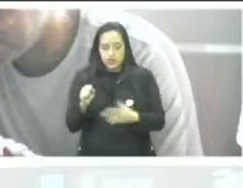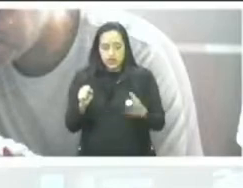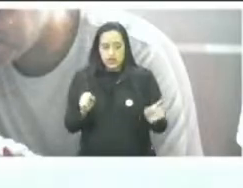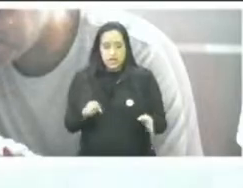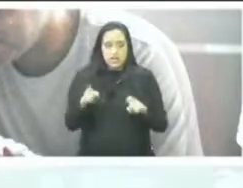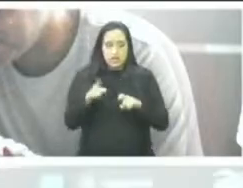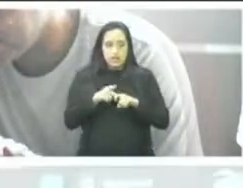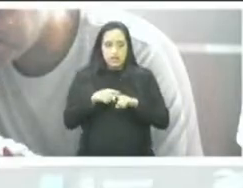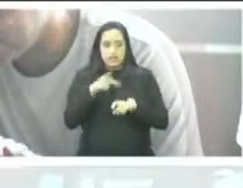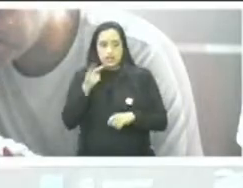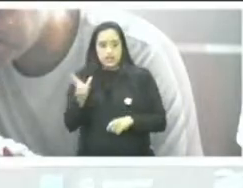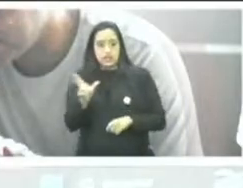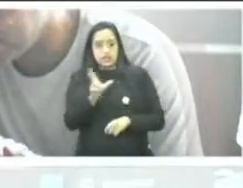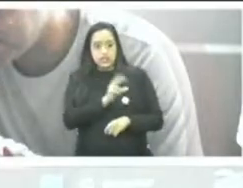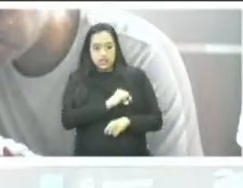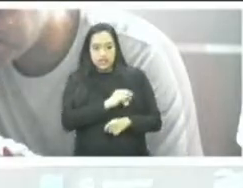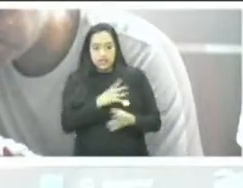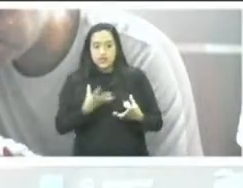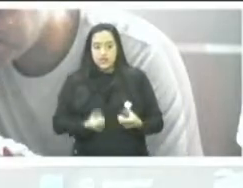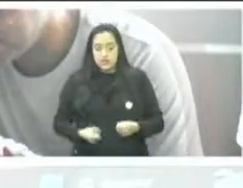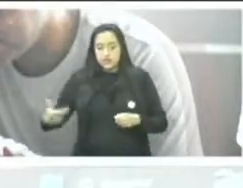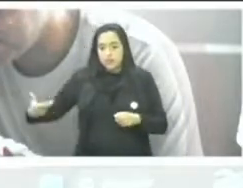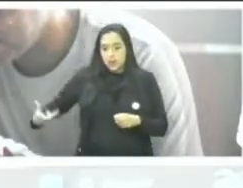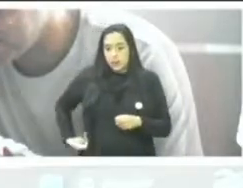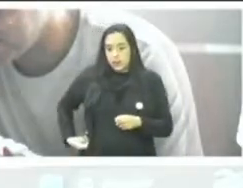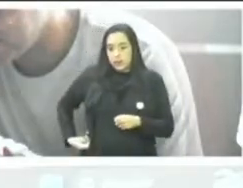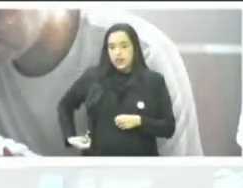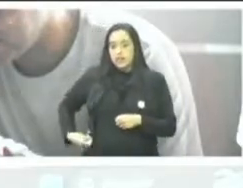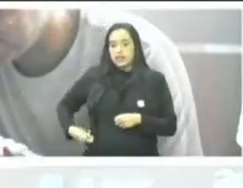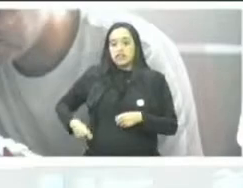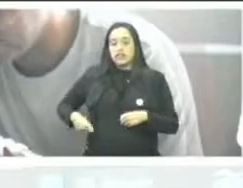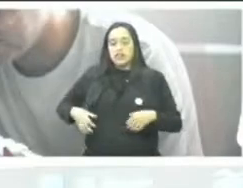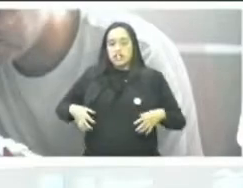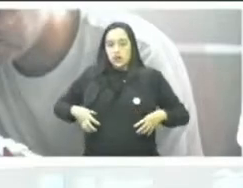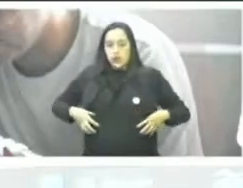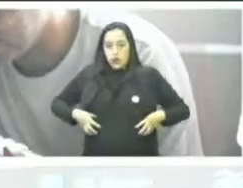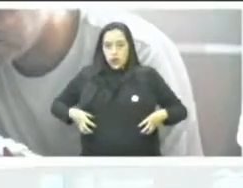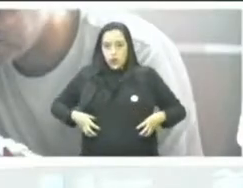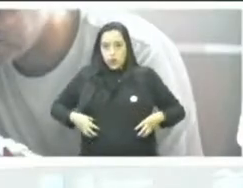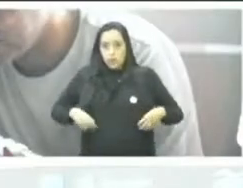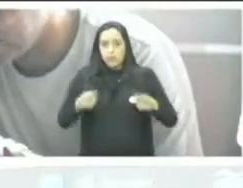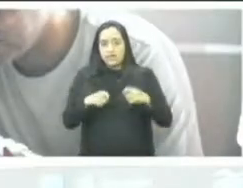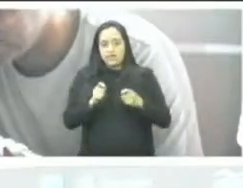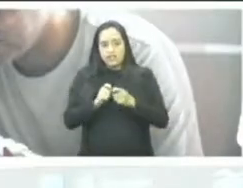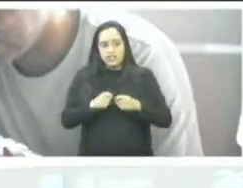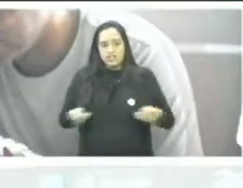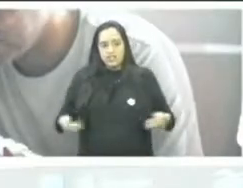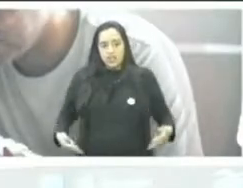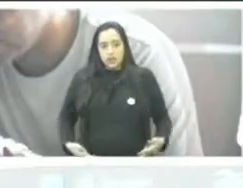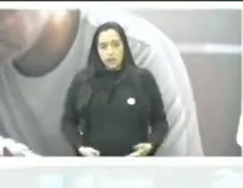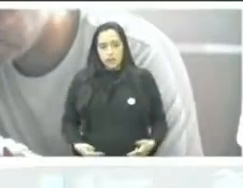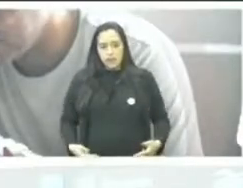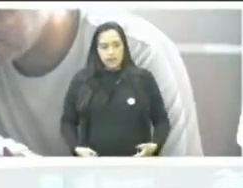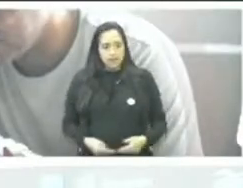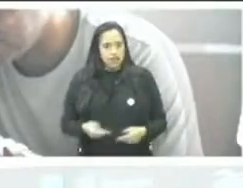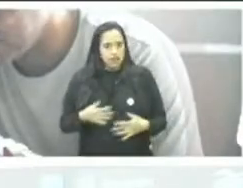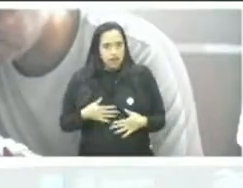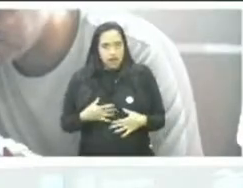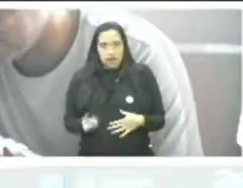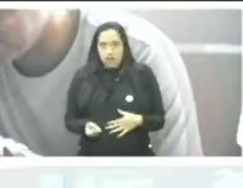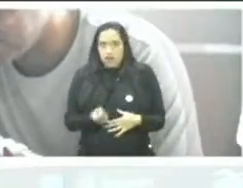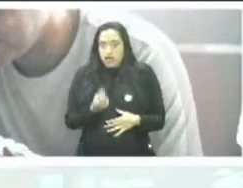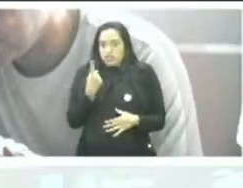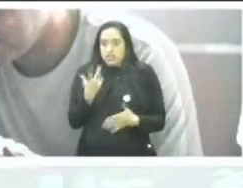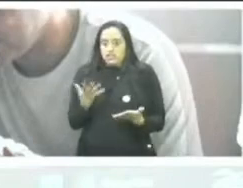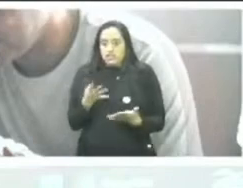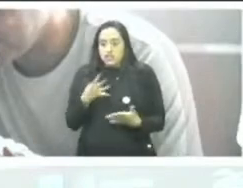disseram, olha, vamos tomar uma injeção, amadurecer esse pulmão, e a gente vai fazer o parto. Não estava preparada